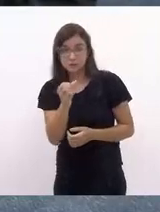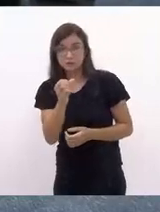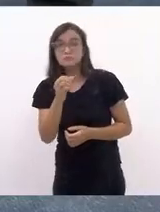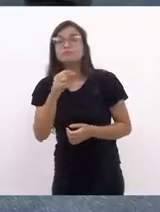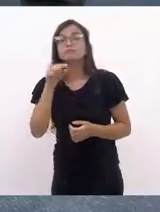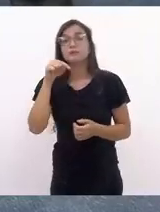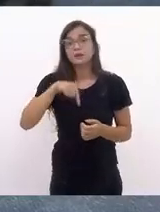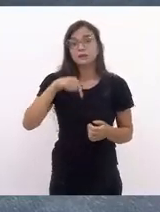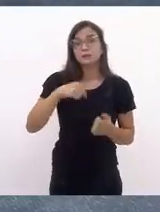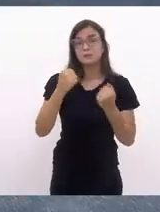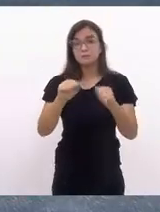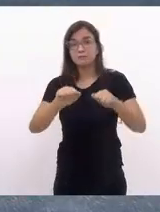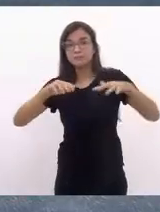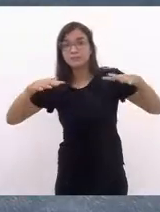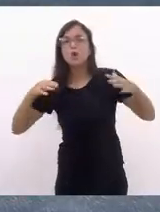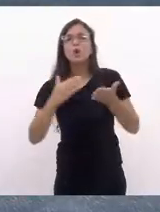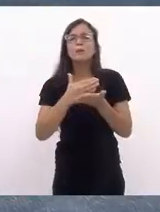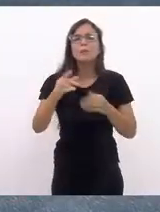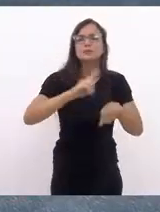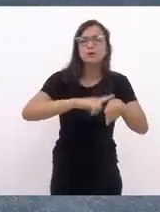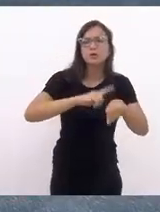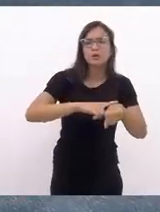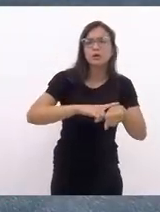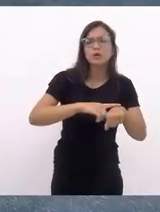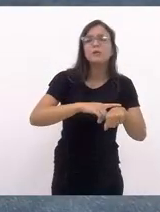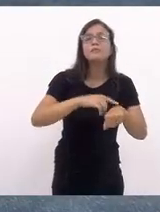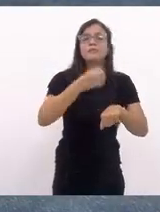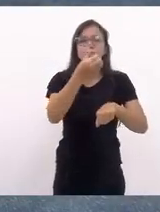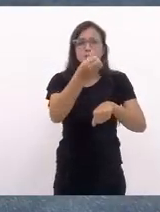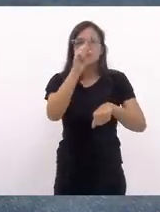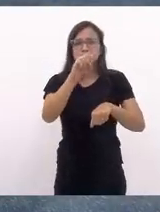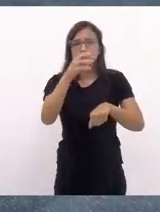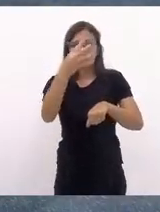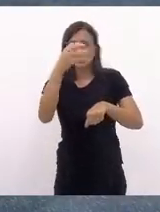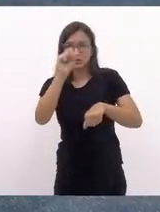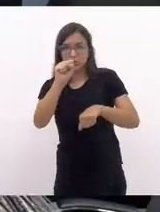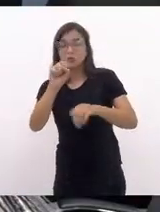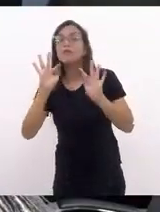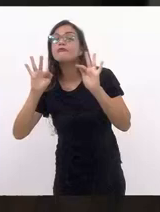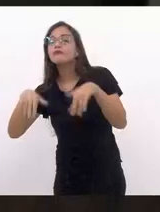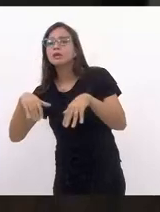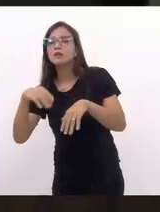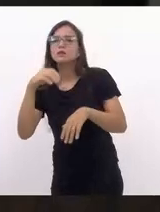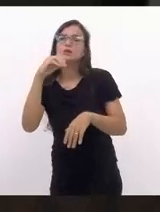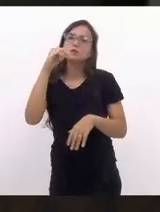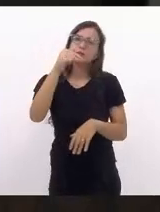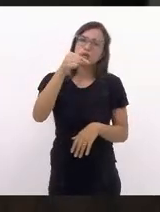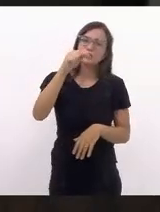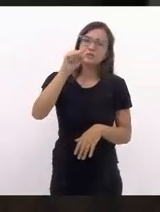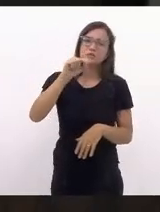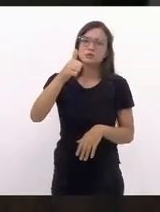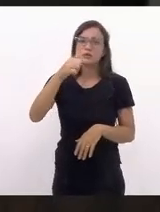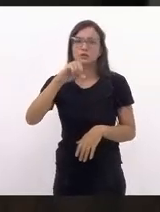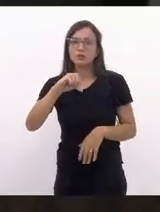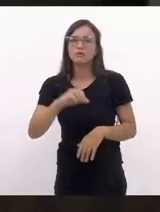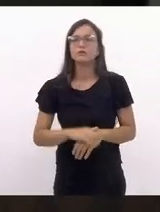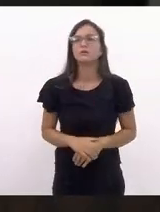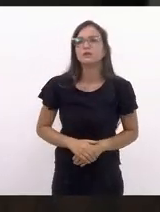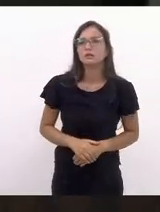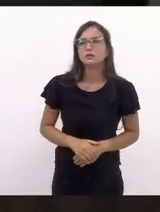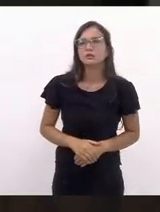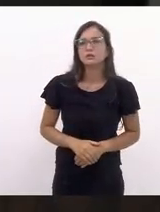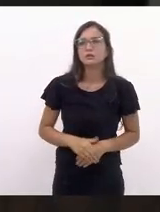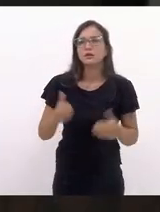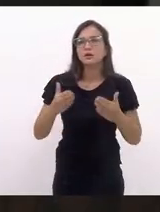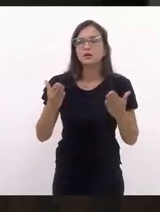iniciada 18:48 encerrou ser 19:09 lida e aprovada a ata para social da 8ª